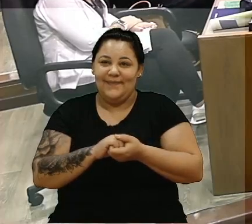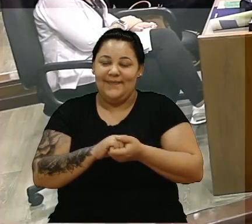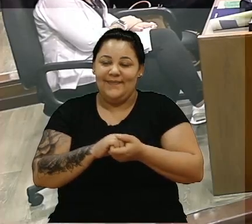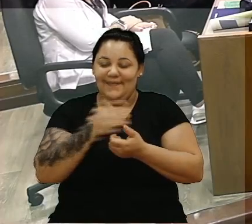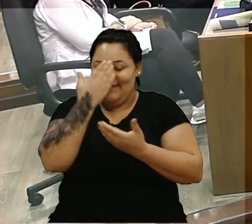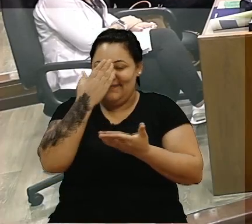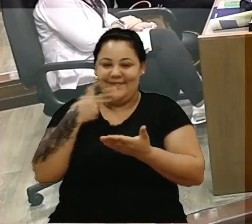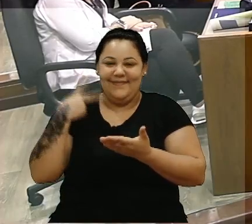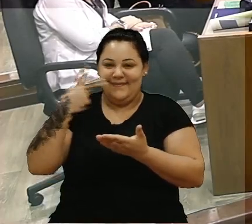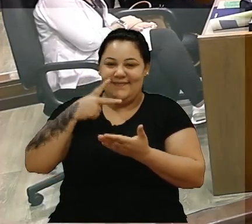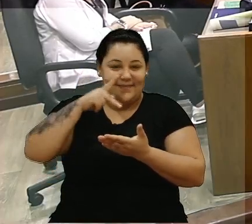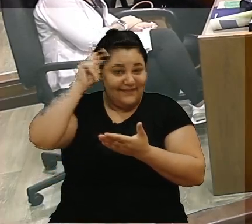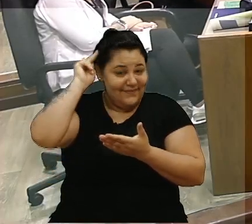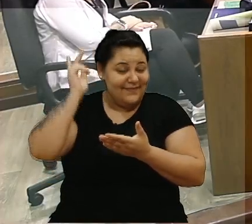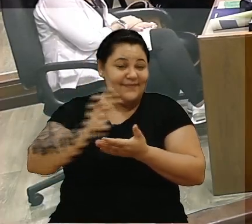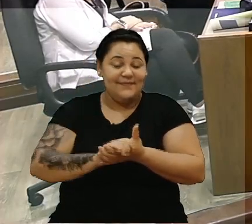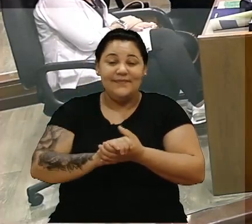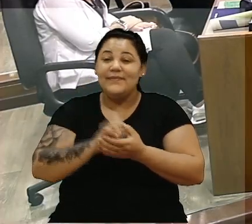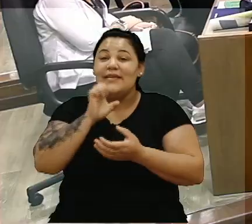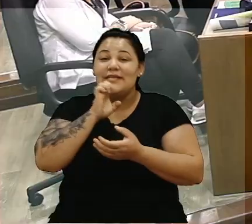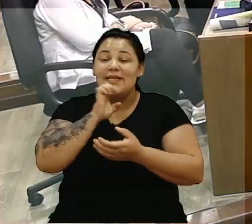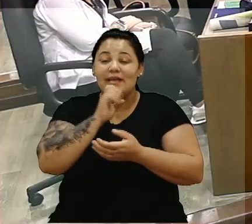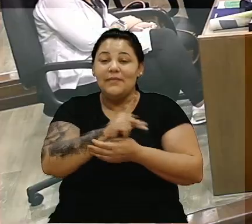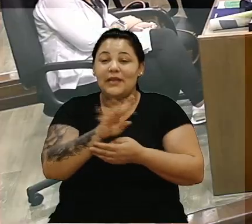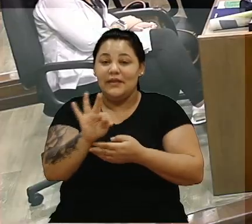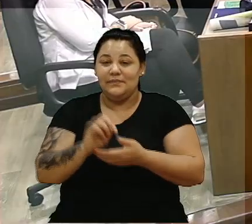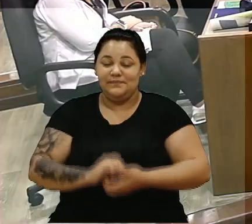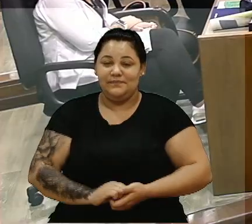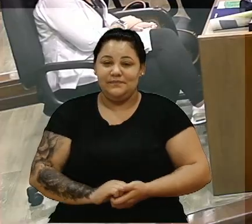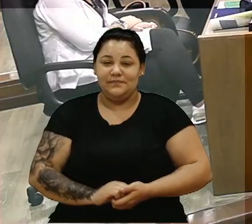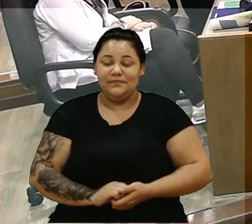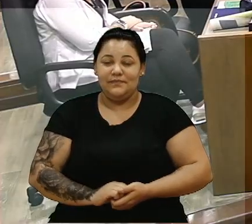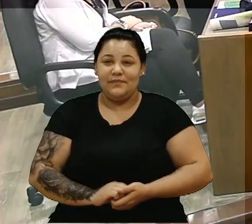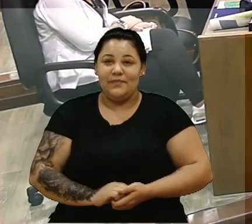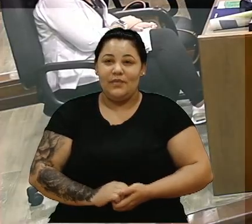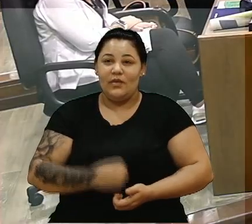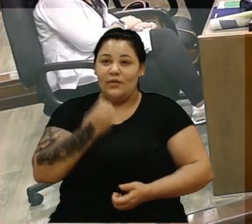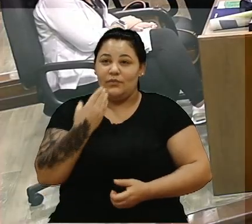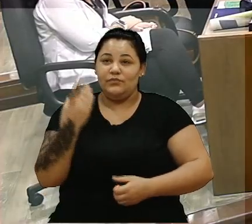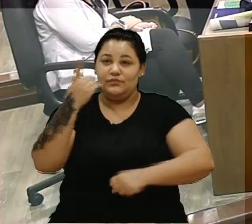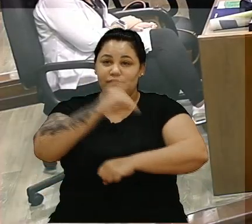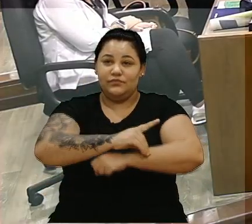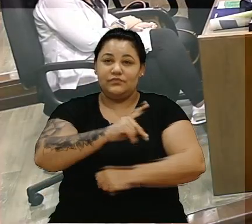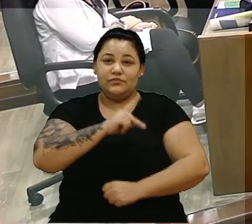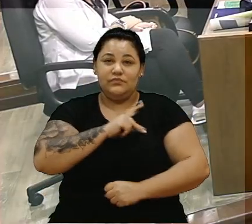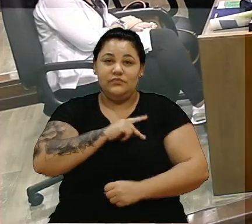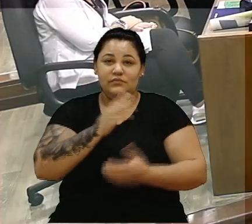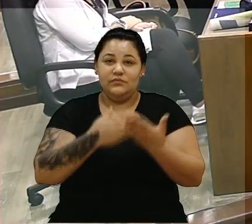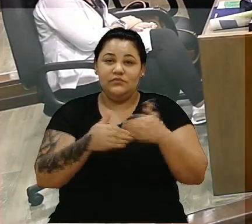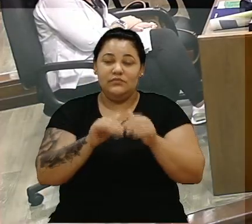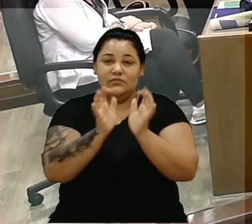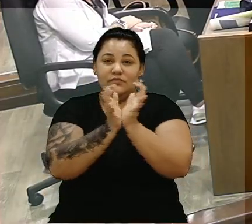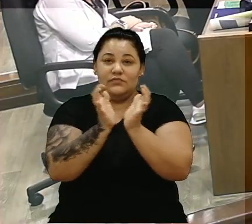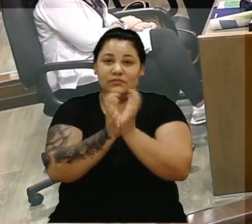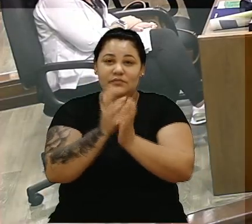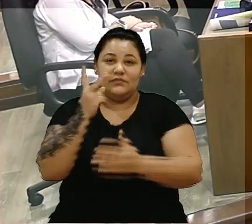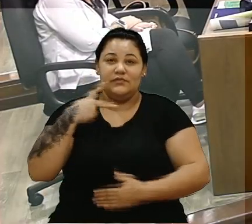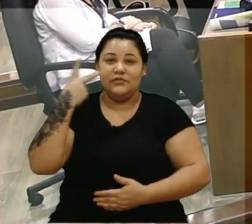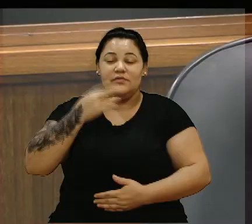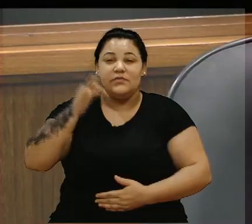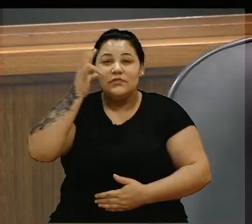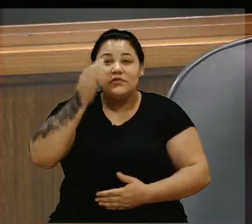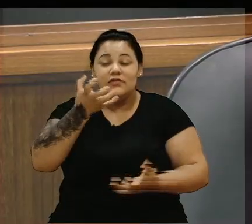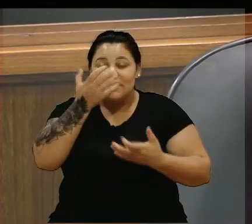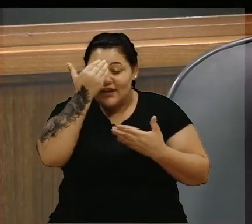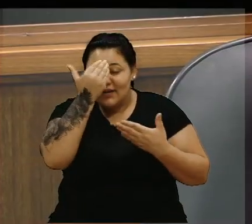Iago. Vereadora Estela Balardim, bancada do PT. Bom dia, senhor presidente, colegas vereadoras, colegas vereadores. Quero